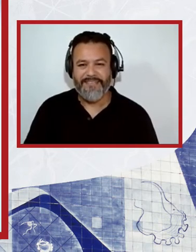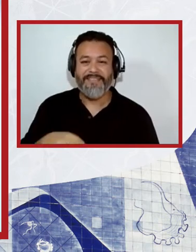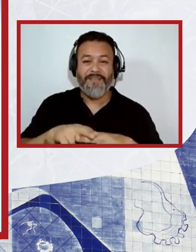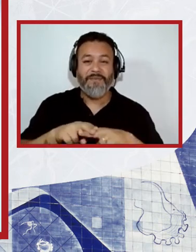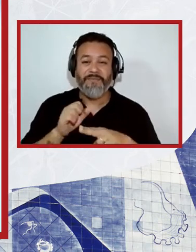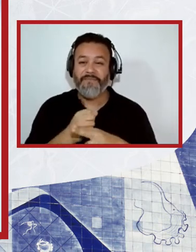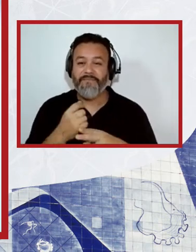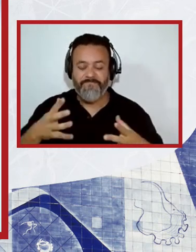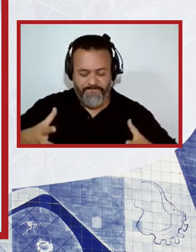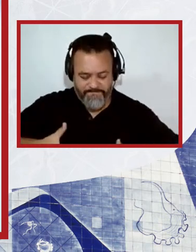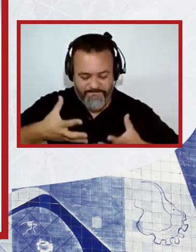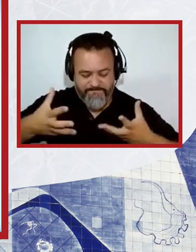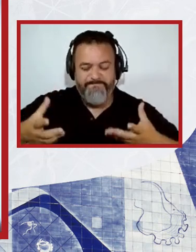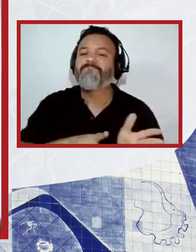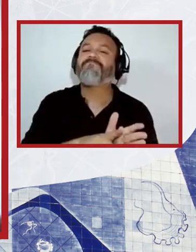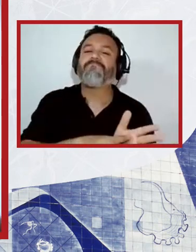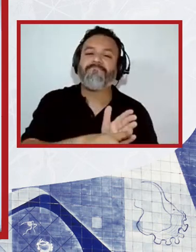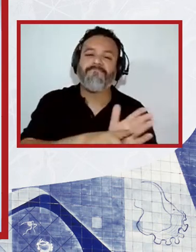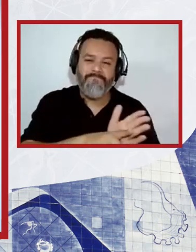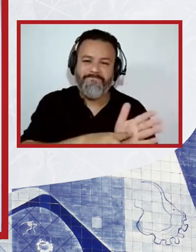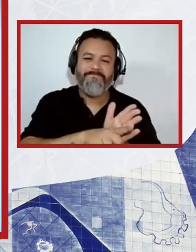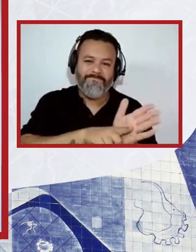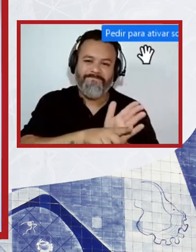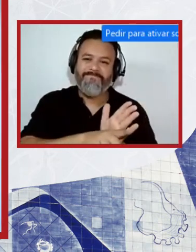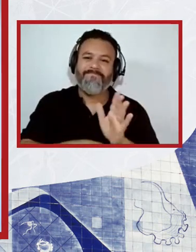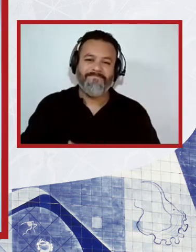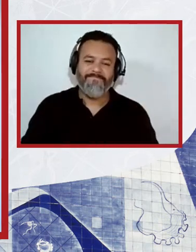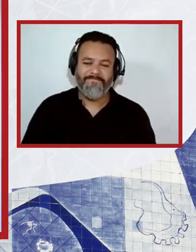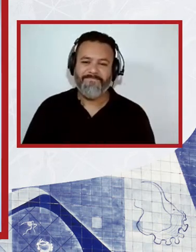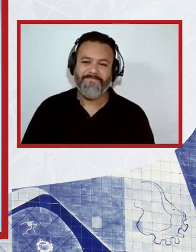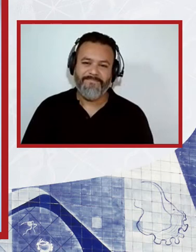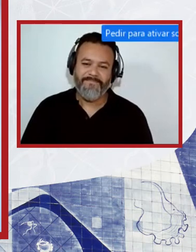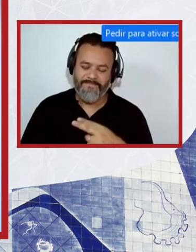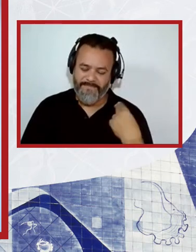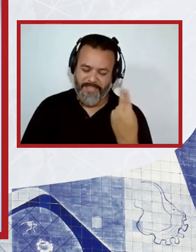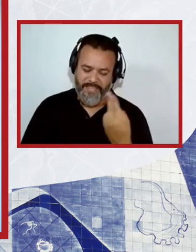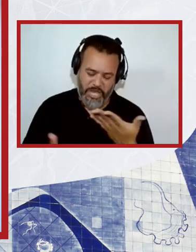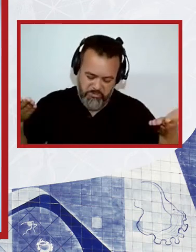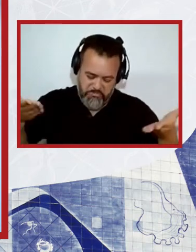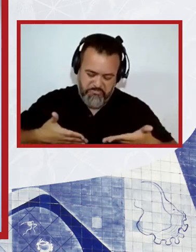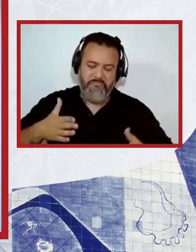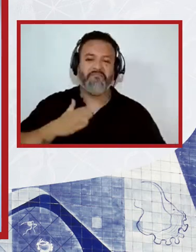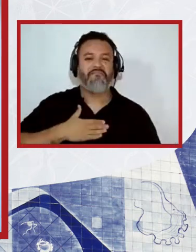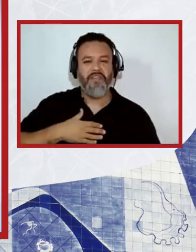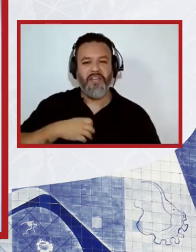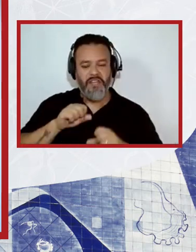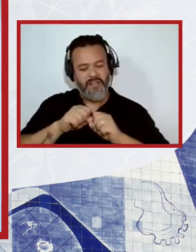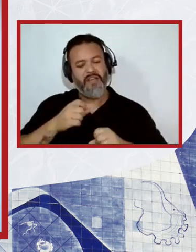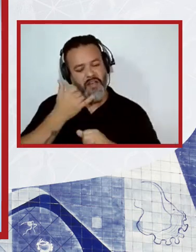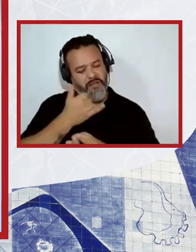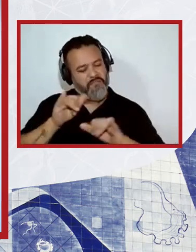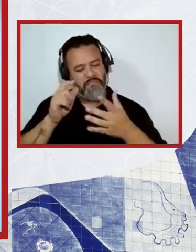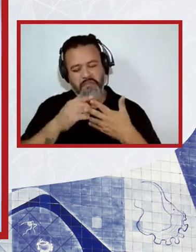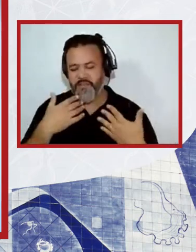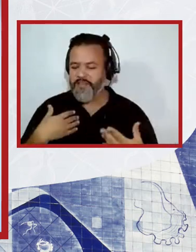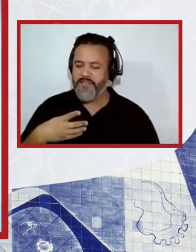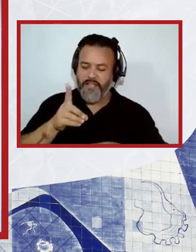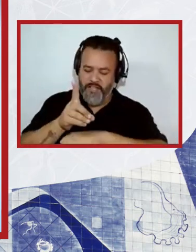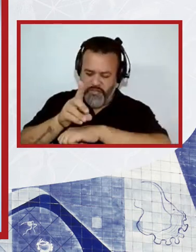fomento, à pesquisa, né, eu sou, hoje posso dizer, doutor em